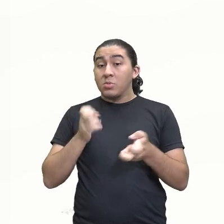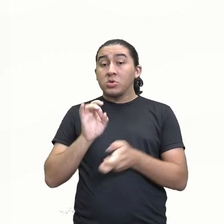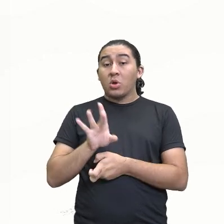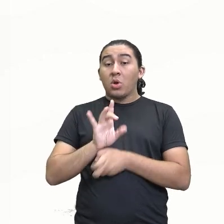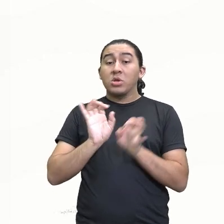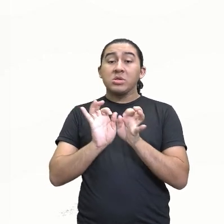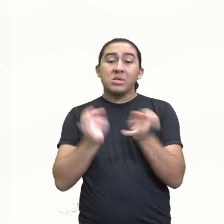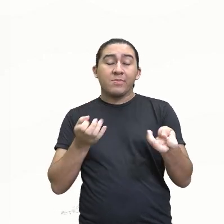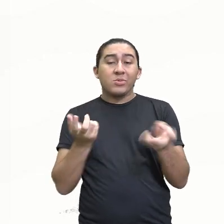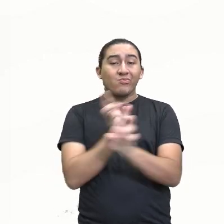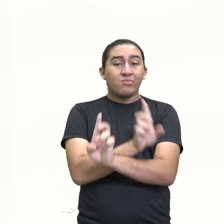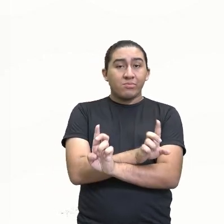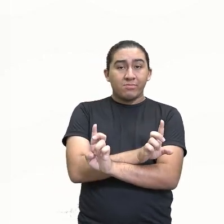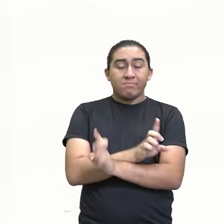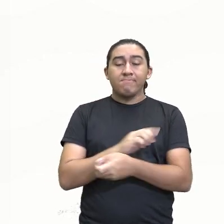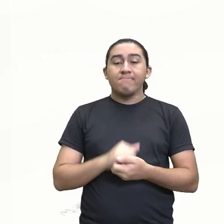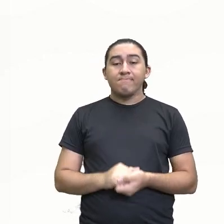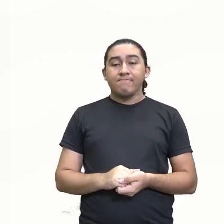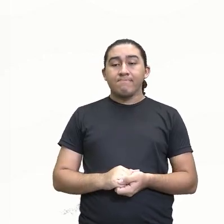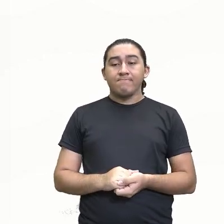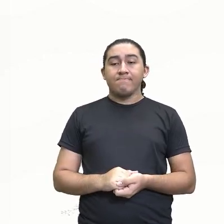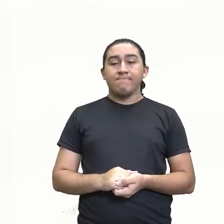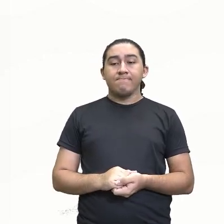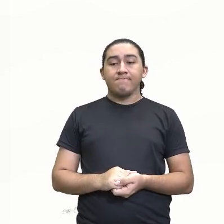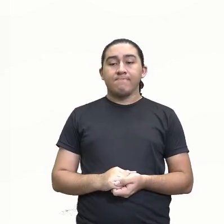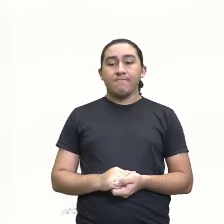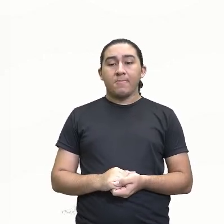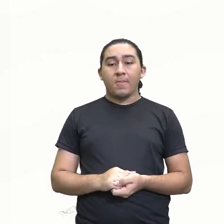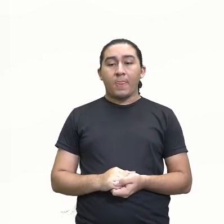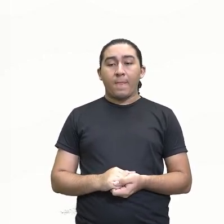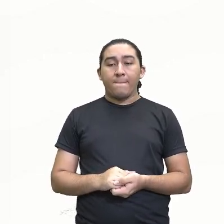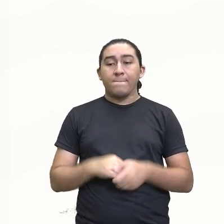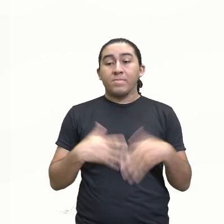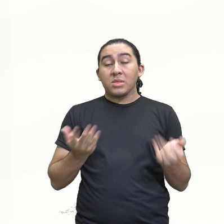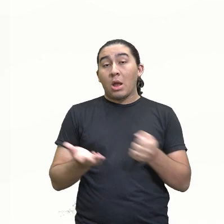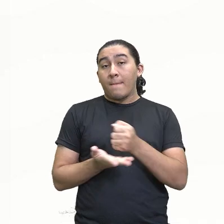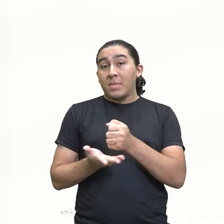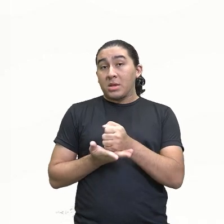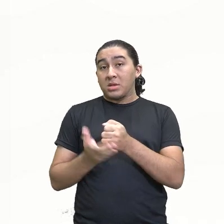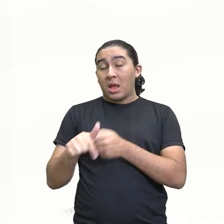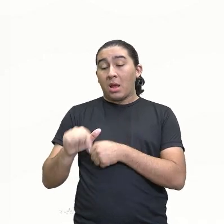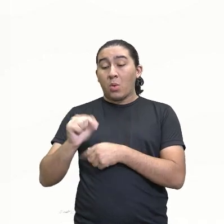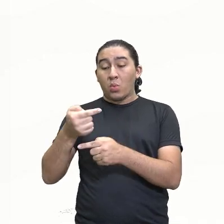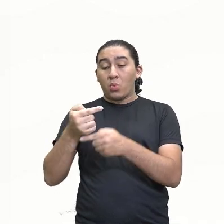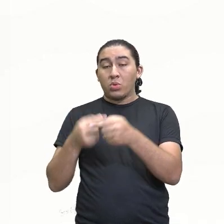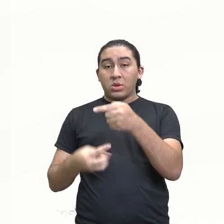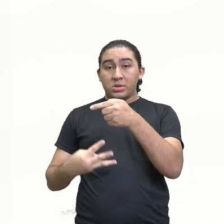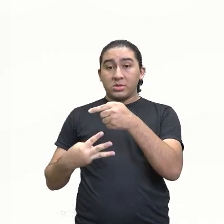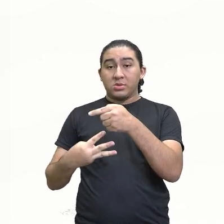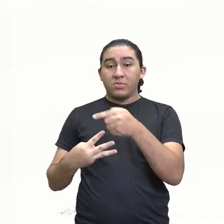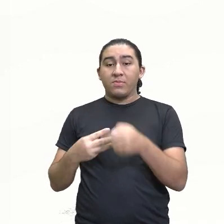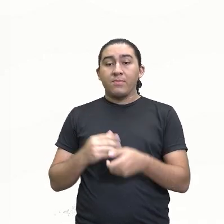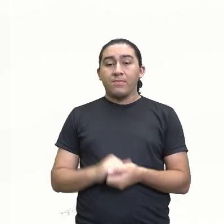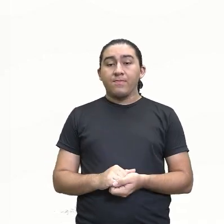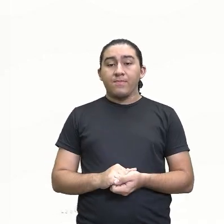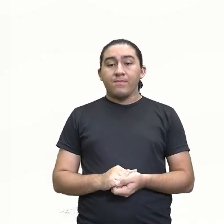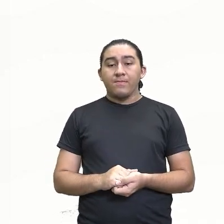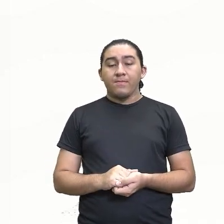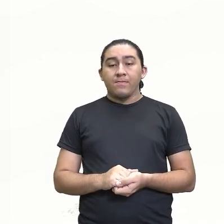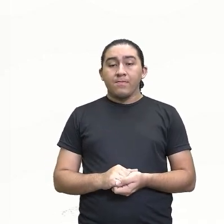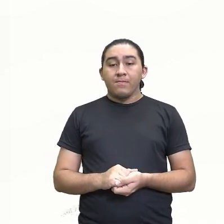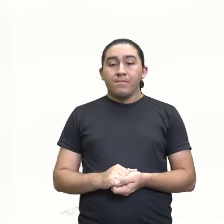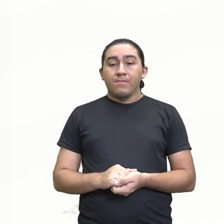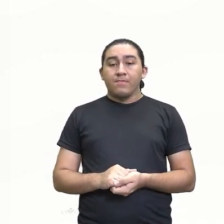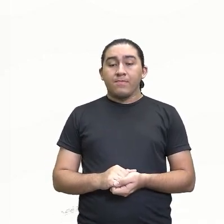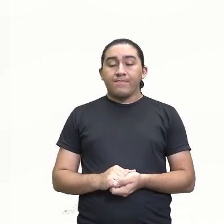apenas invertido aqui a potência, certo? Então, a base é 1/3. Tá na forma inversa ali, ó, tá 3.